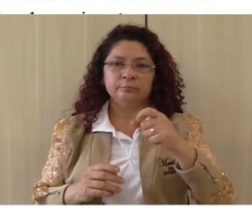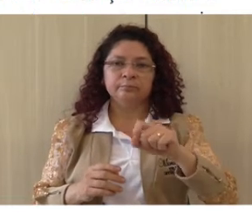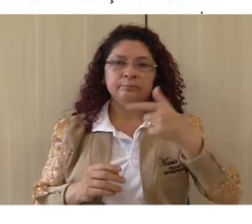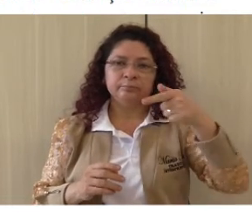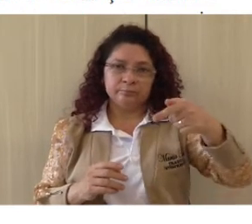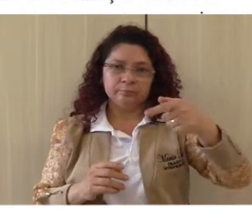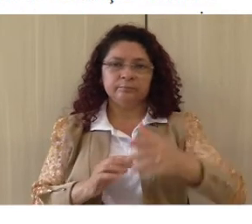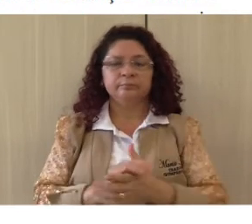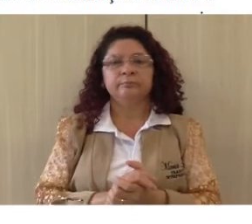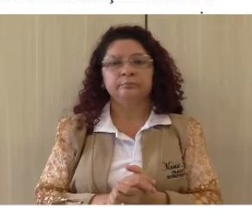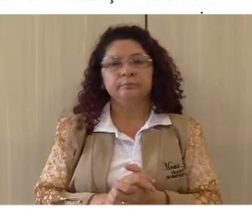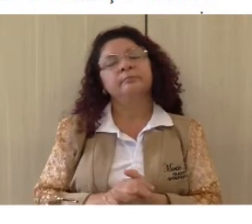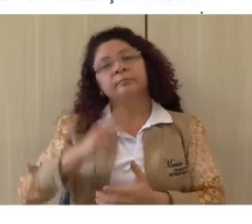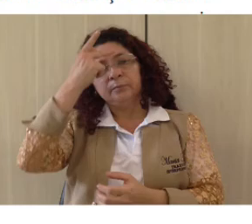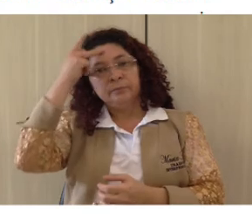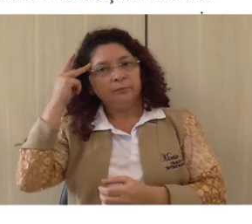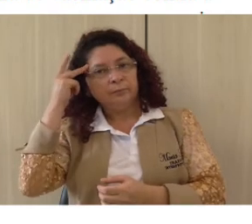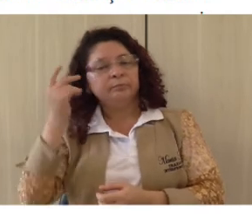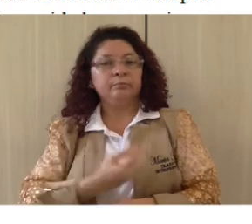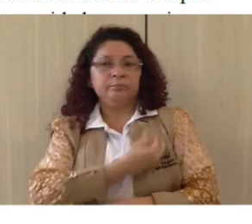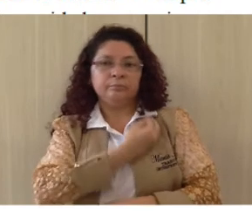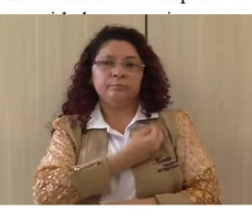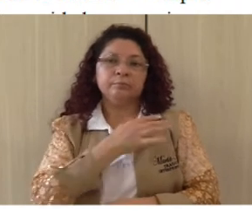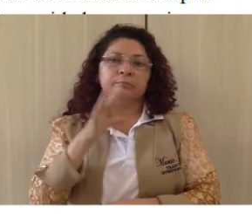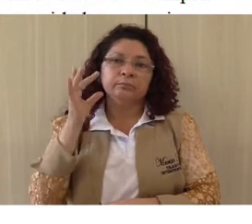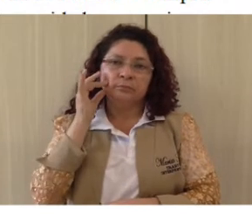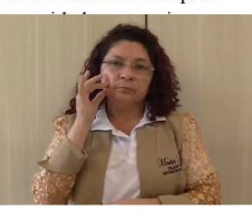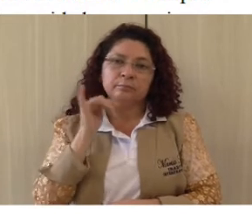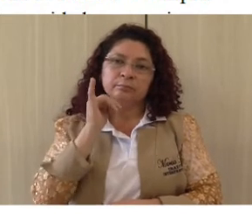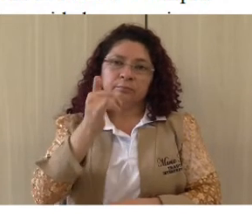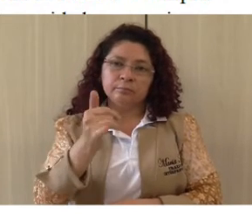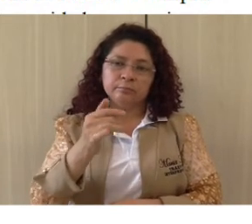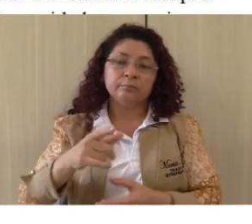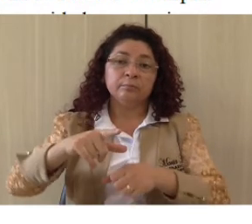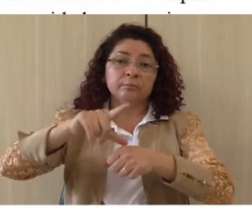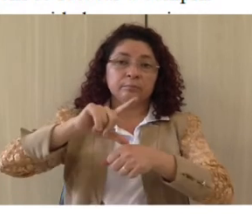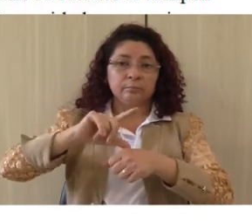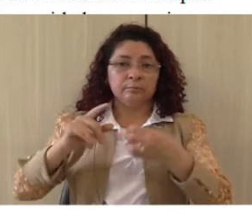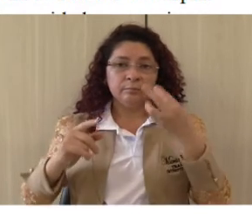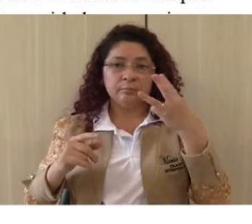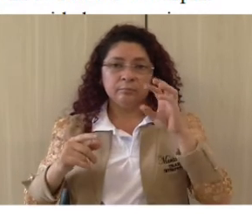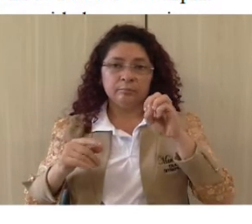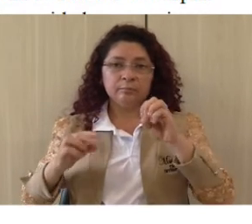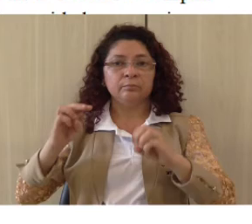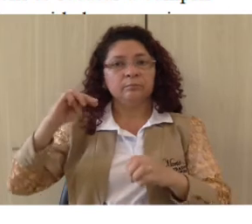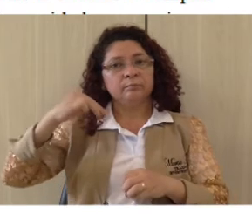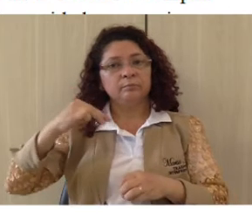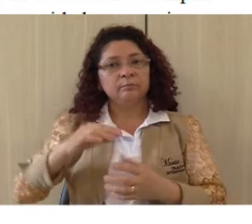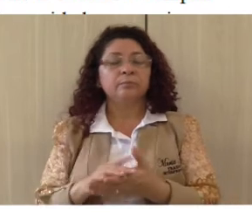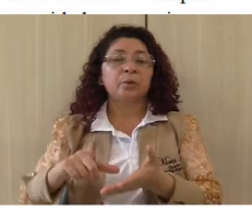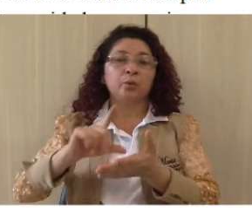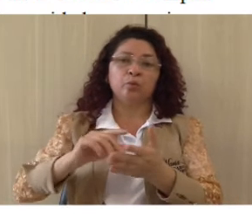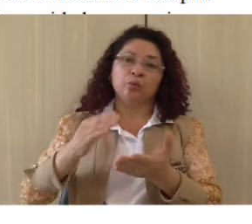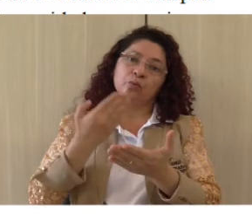6.2.2.7. O candidato deverá comparecer à entrevista com antecedência mínima de 30 minutos antes do horário